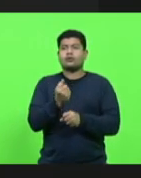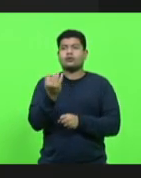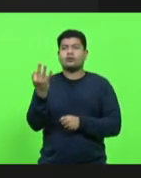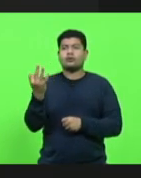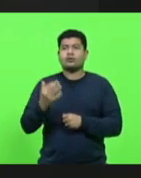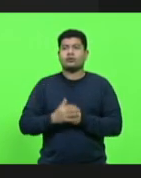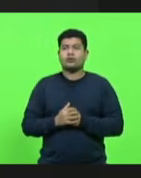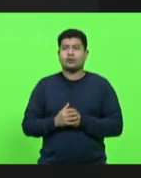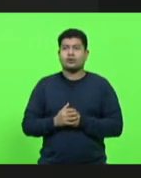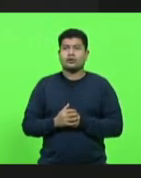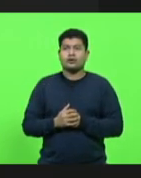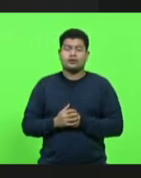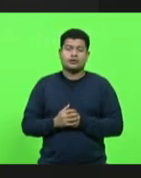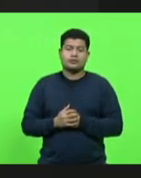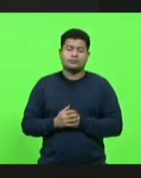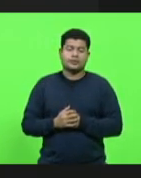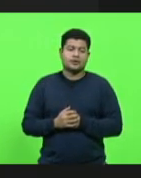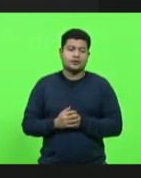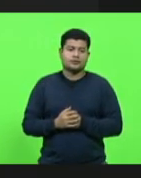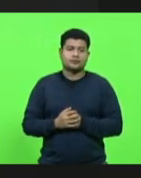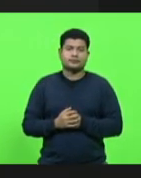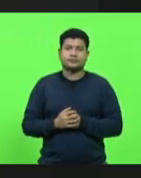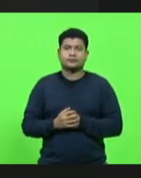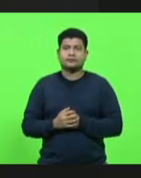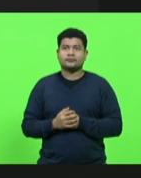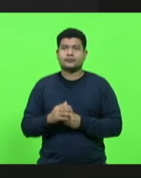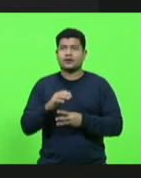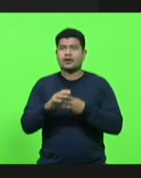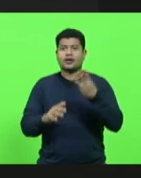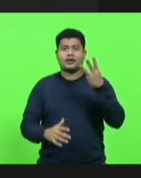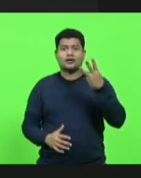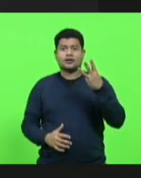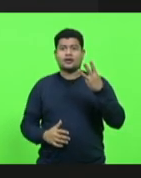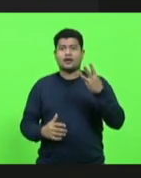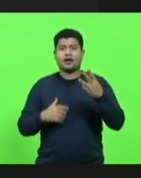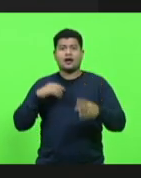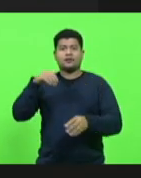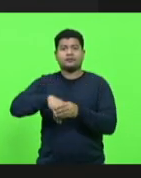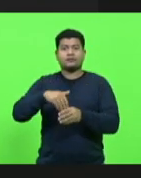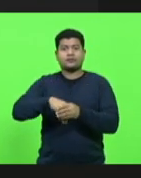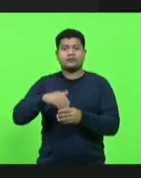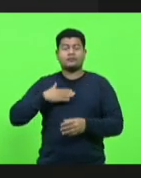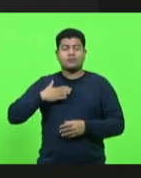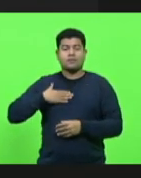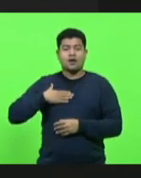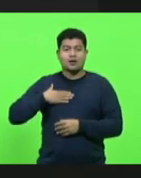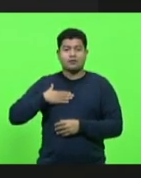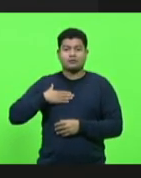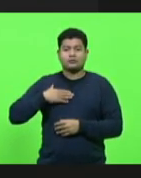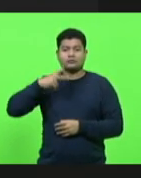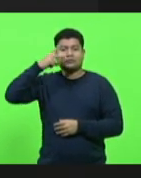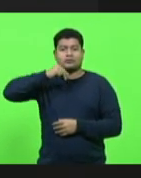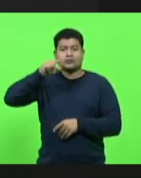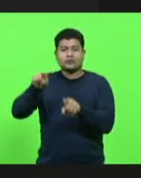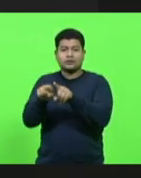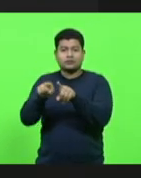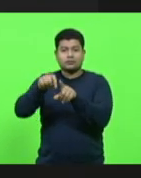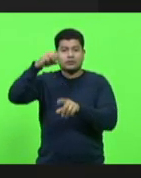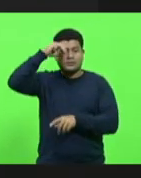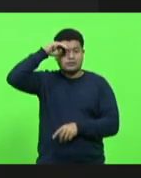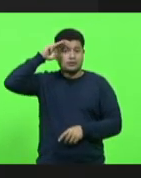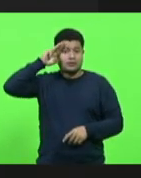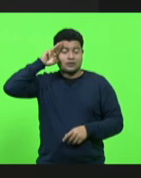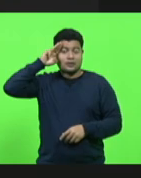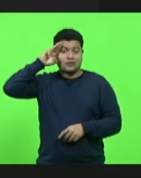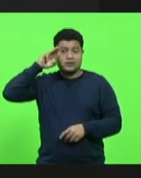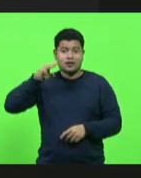também. Olha, 3 votos, pelo menos o meu, do Kennedy e do Mota... Senhor presidente, eu como membro da mesa... Nós temos pelo menos